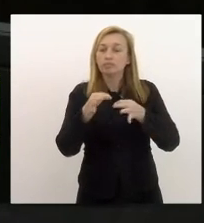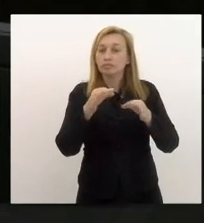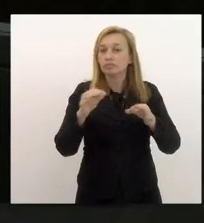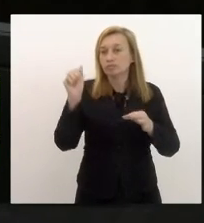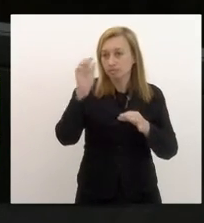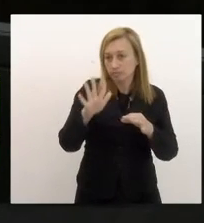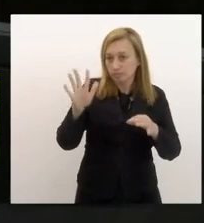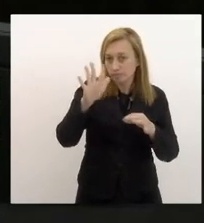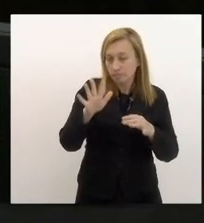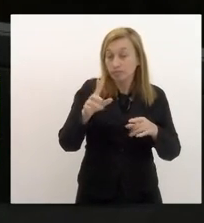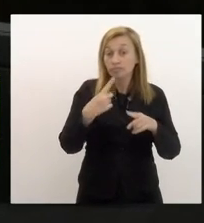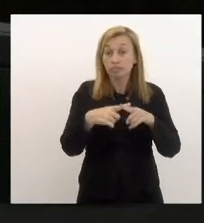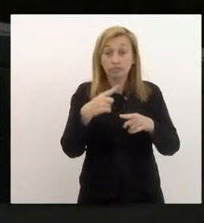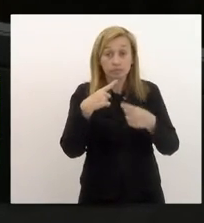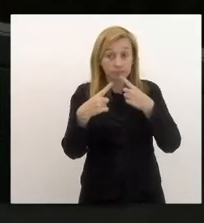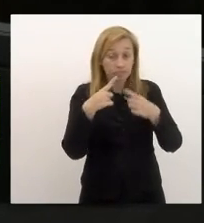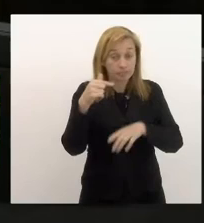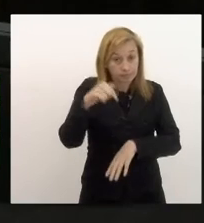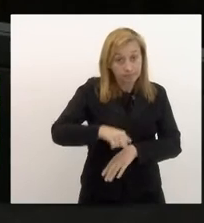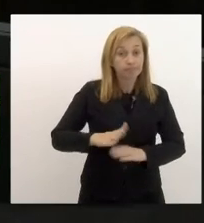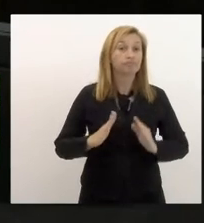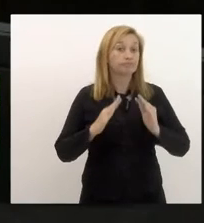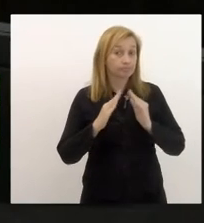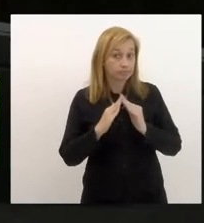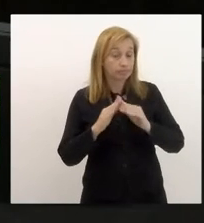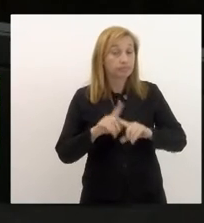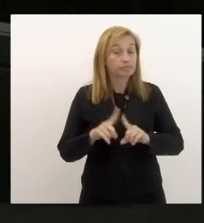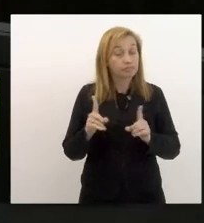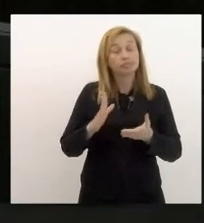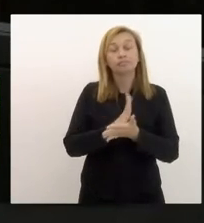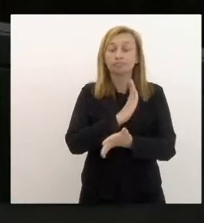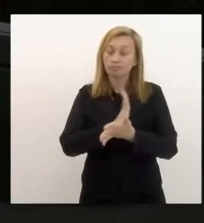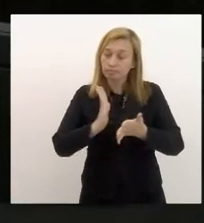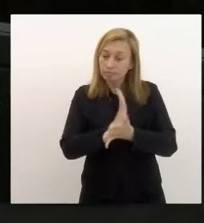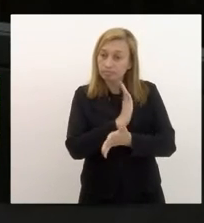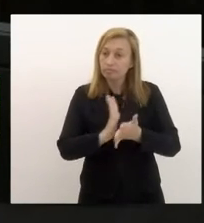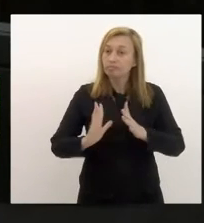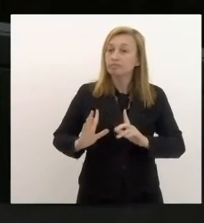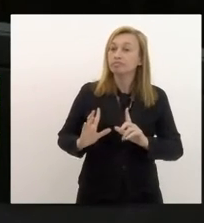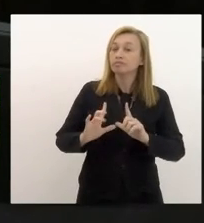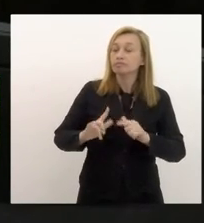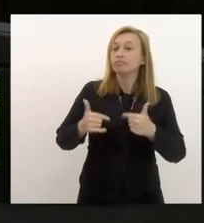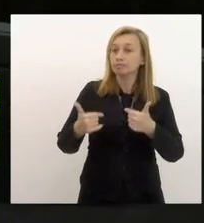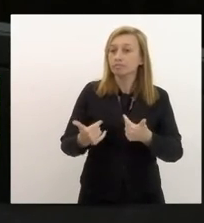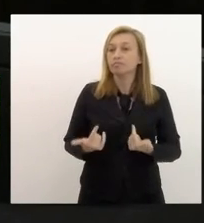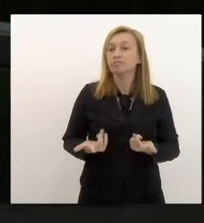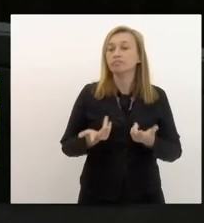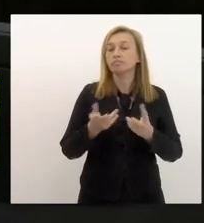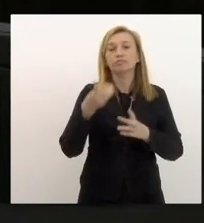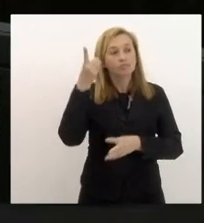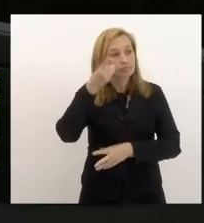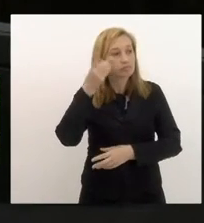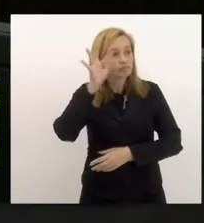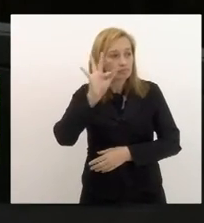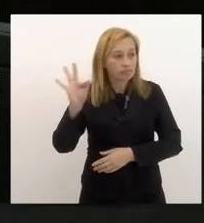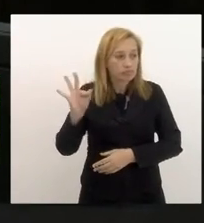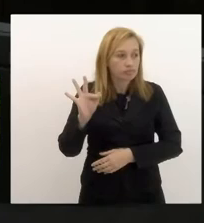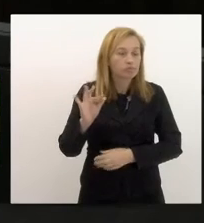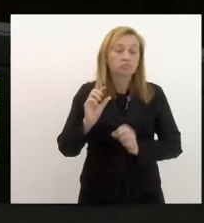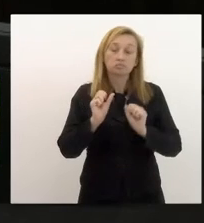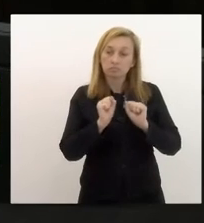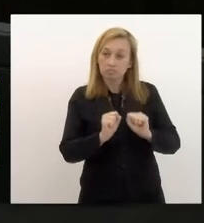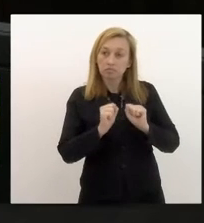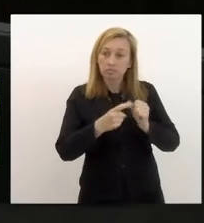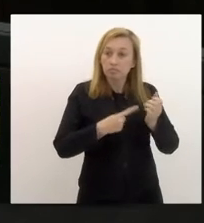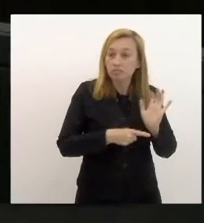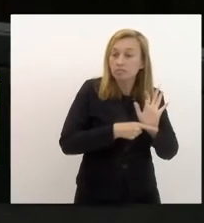todo porque essa discussão é aqui nessa casa mas algumas ações Por parte dos deputados federais que